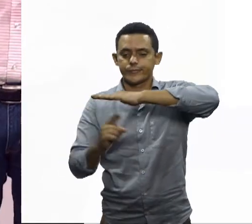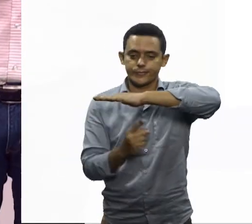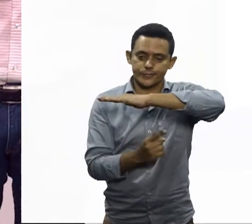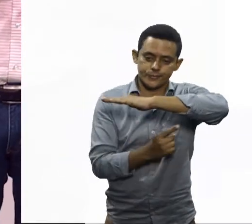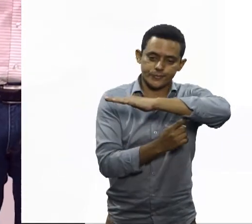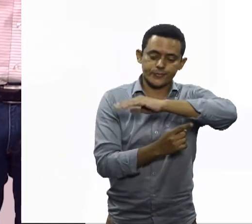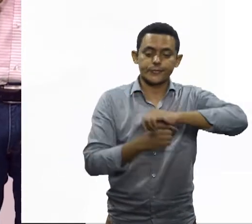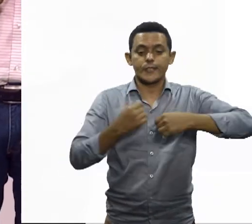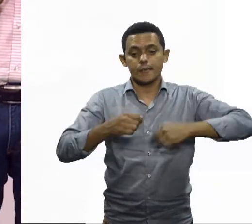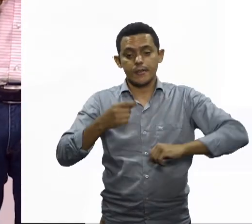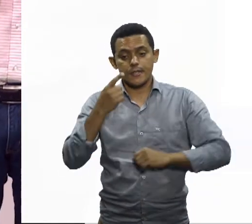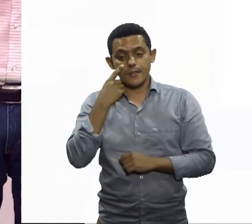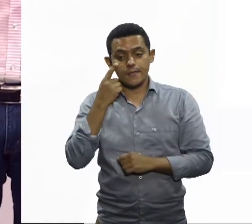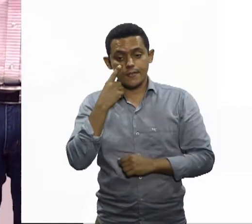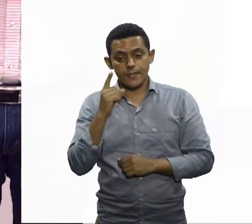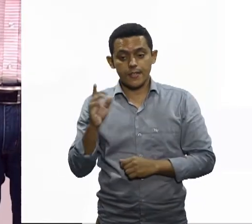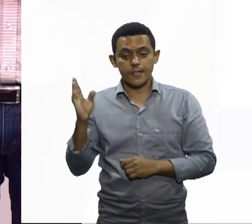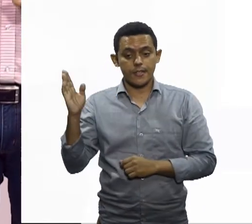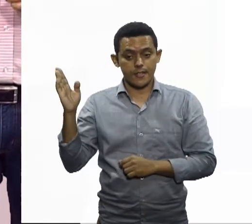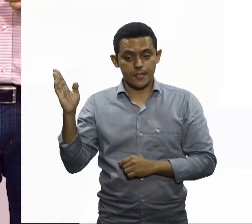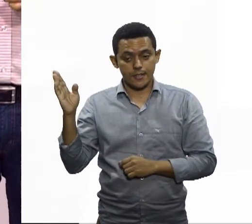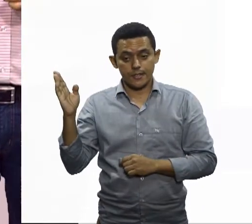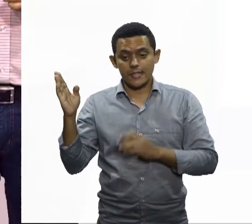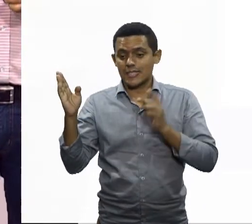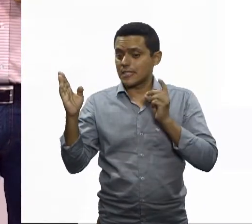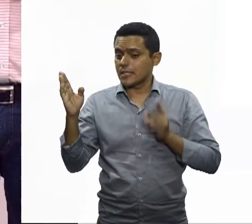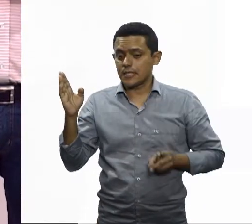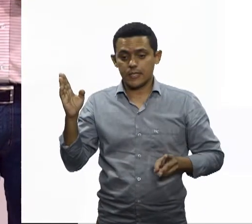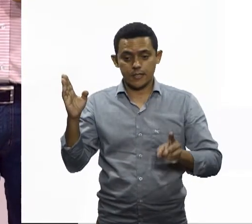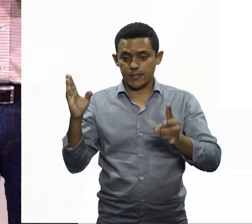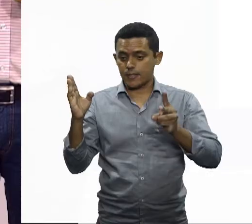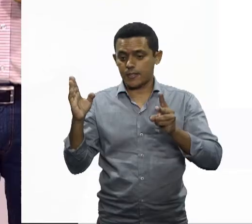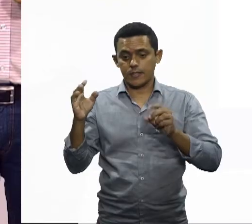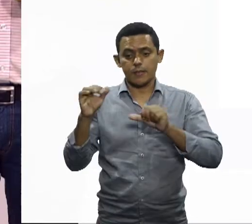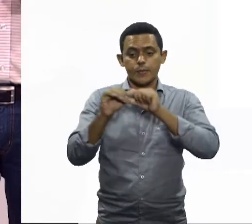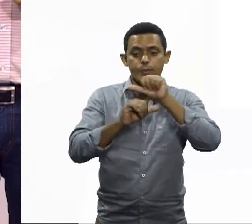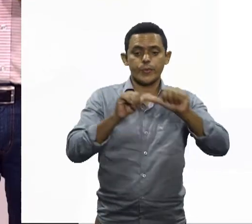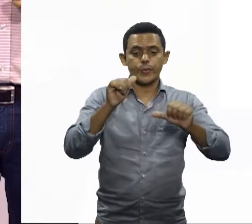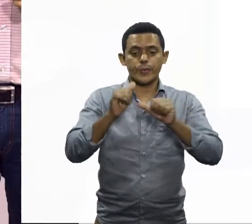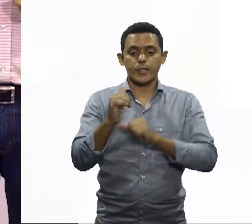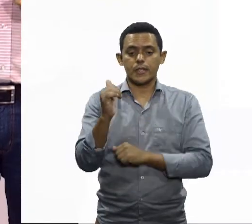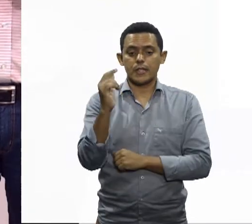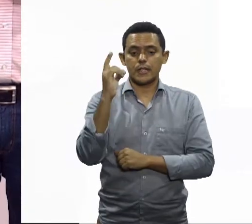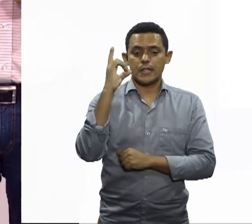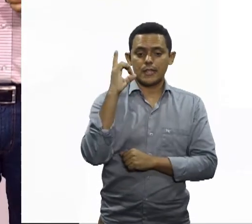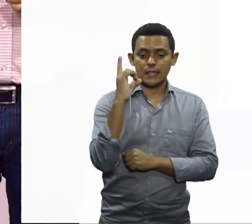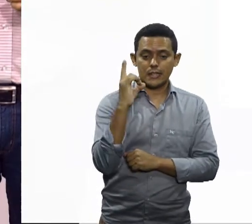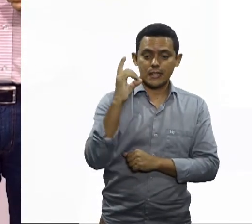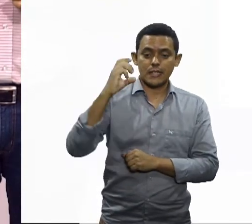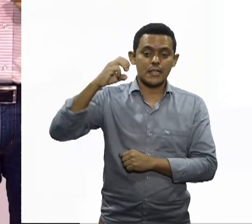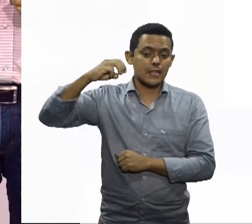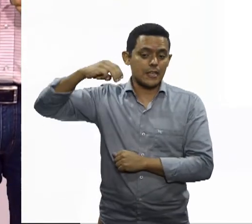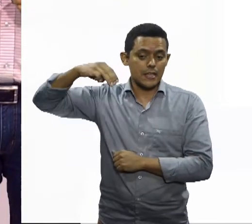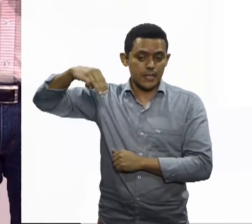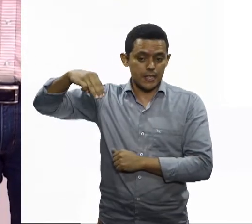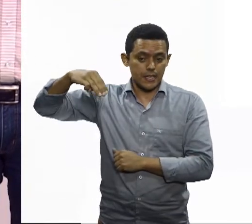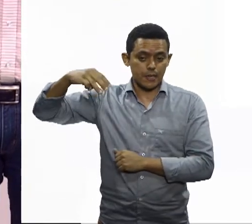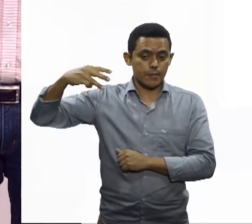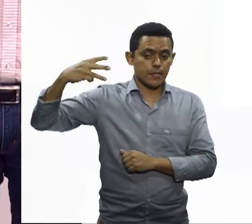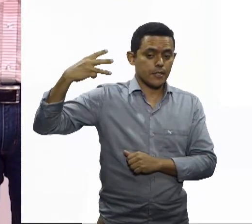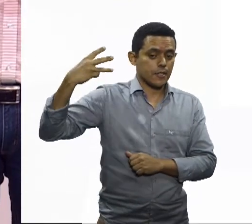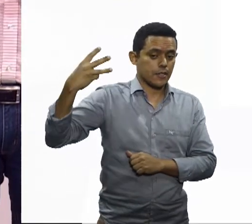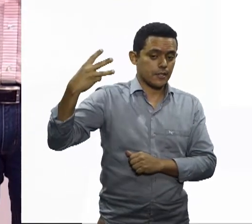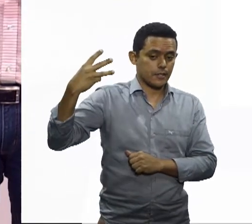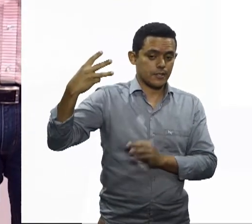têm que levar essa unidade para decímetros cúbicos. Quando você chegar em decímetros cúbicos, você logo vai ver